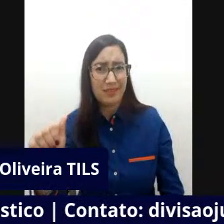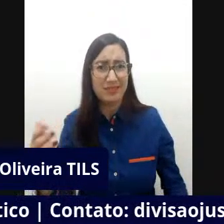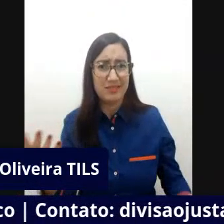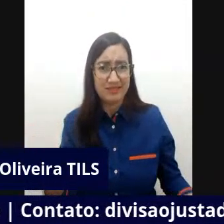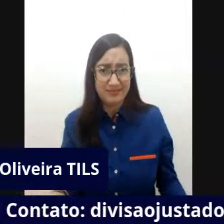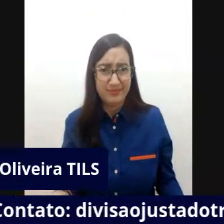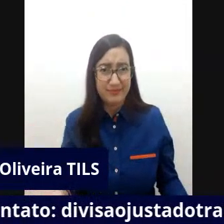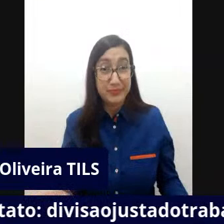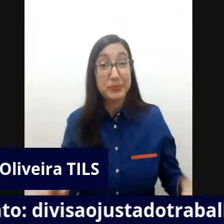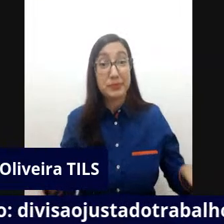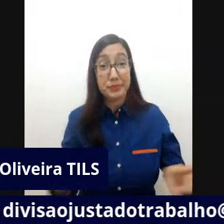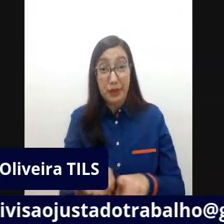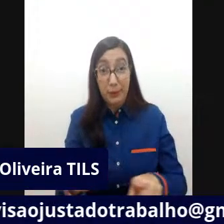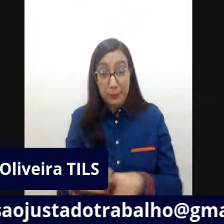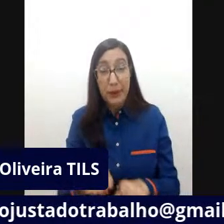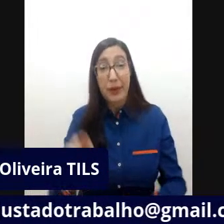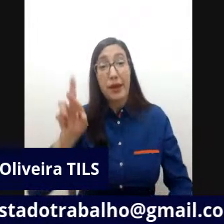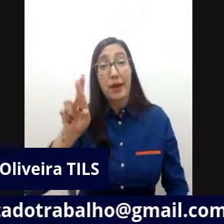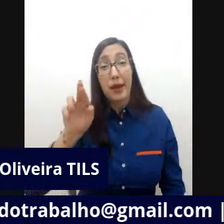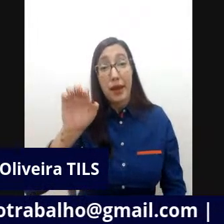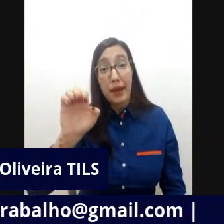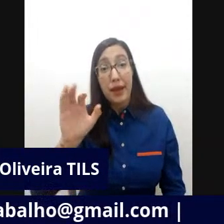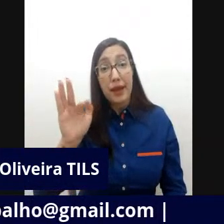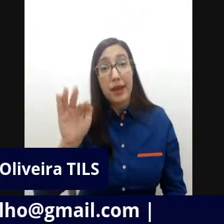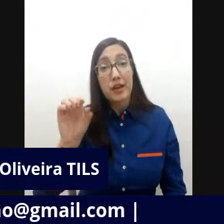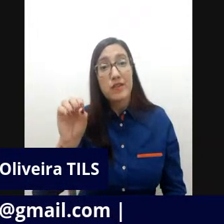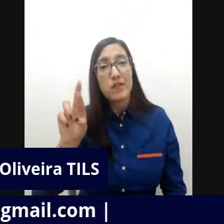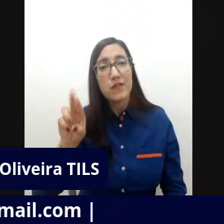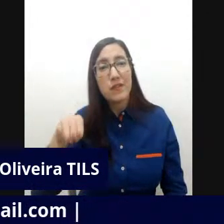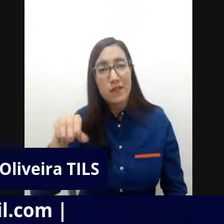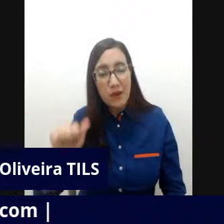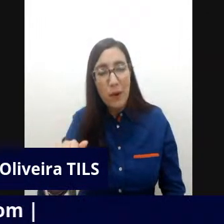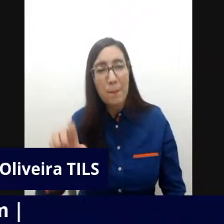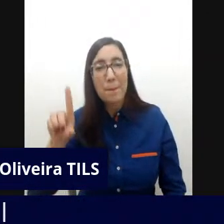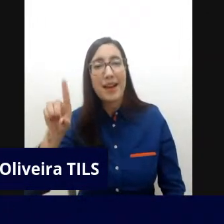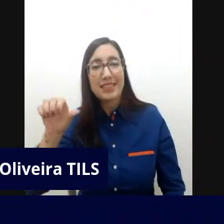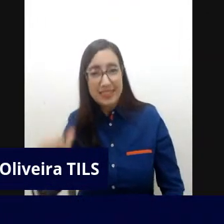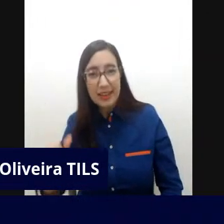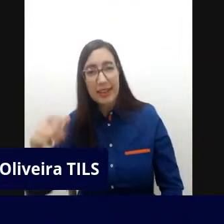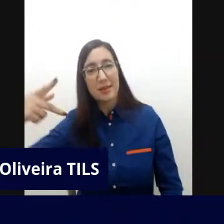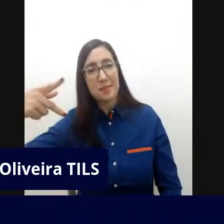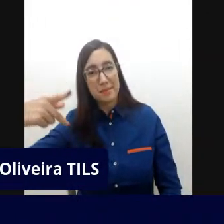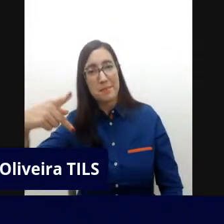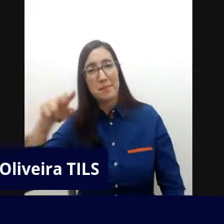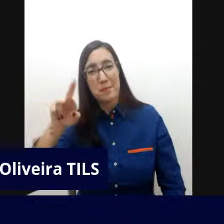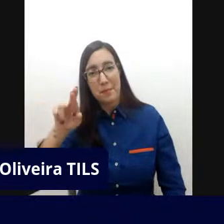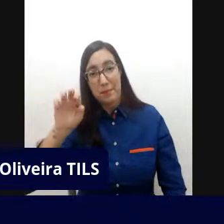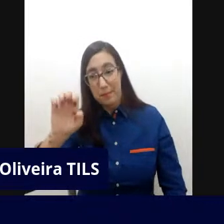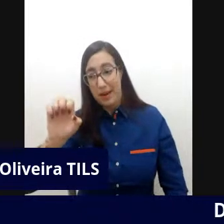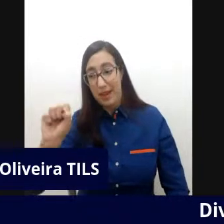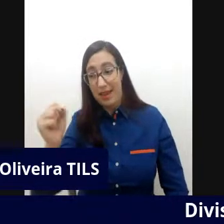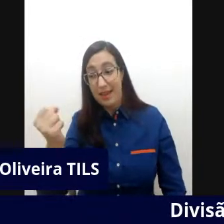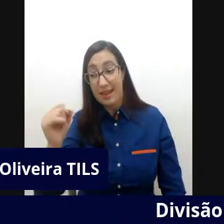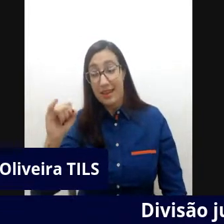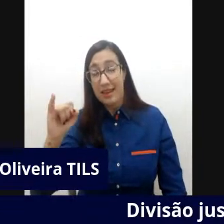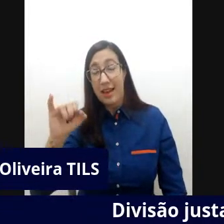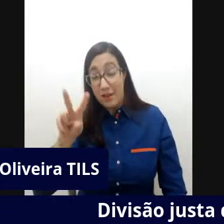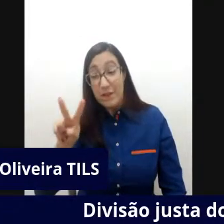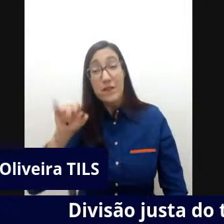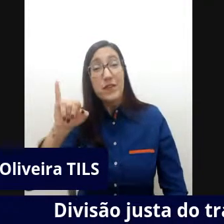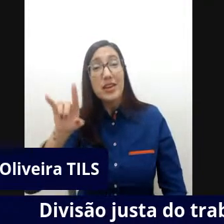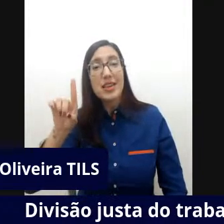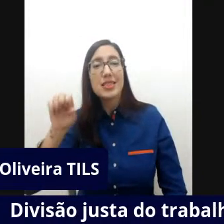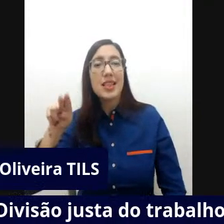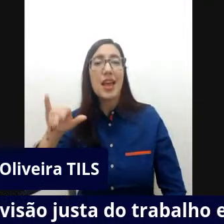as trabalhadoras domésticas, muitas, até que elas consigam se aposentar, vai demorar,